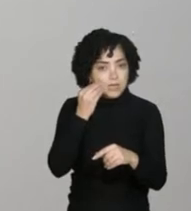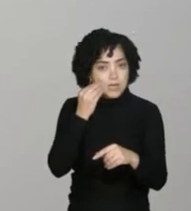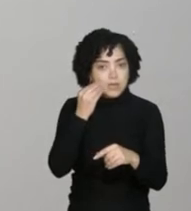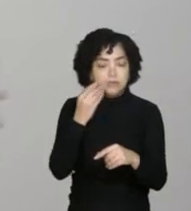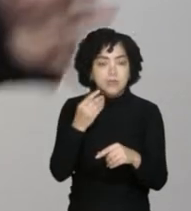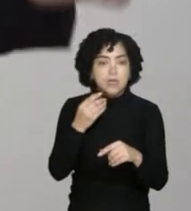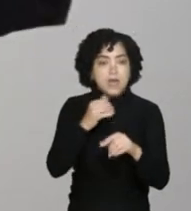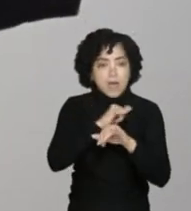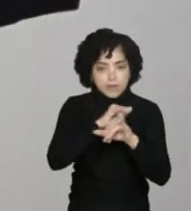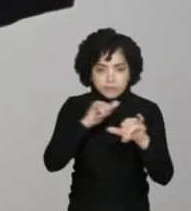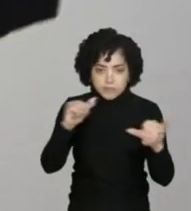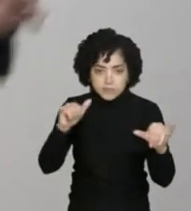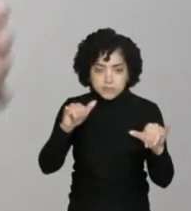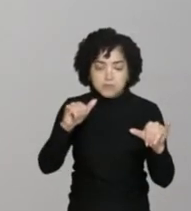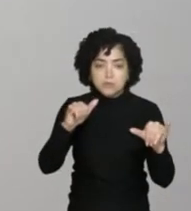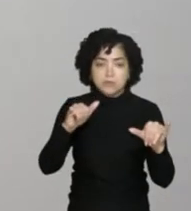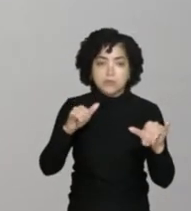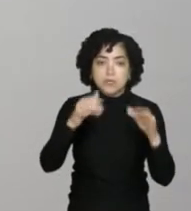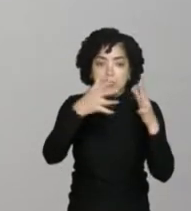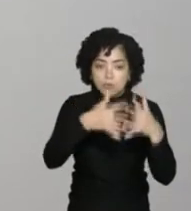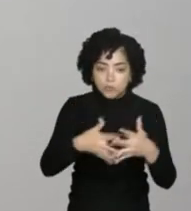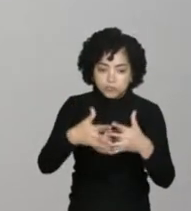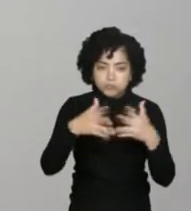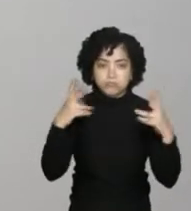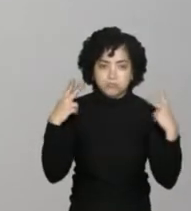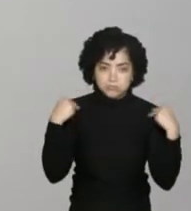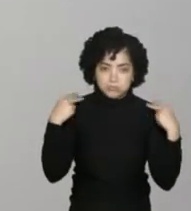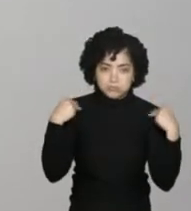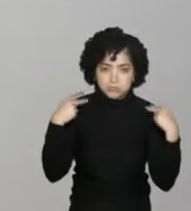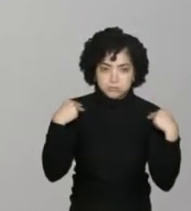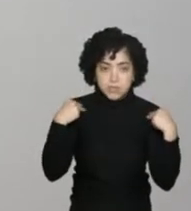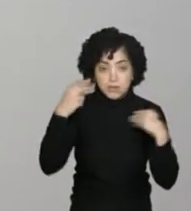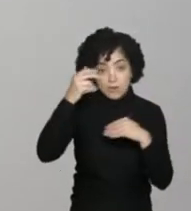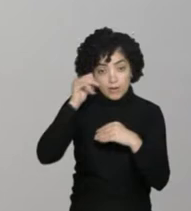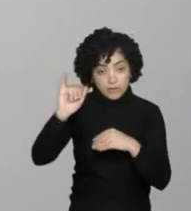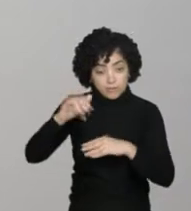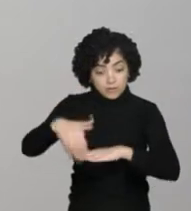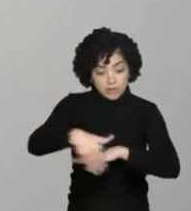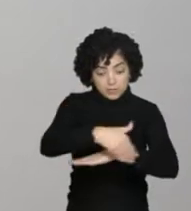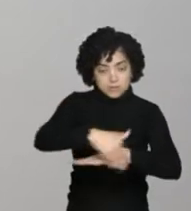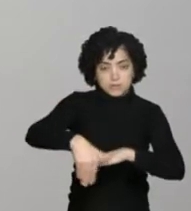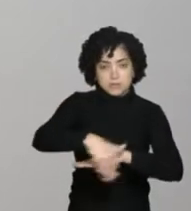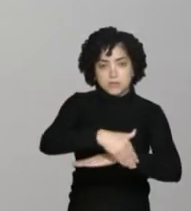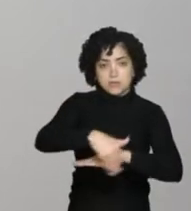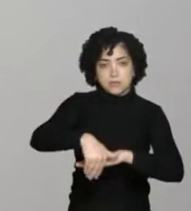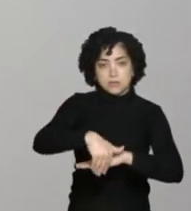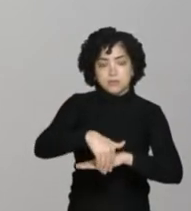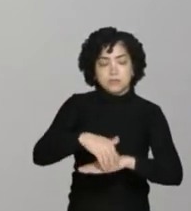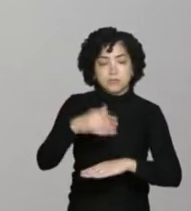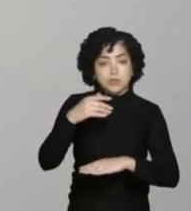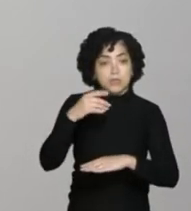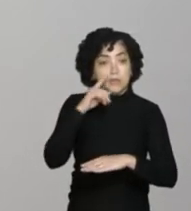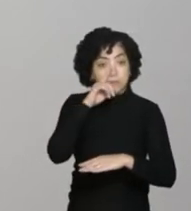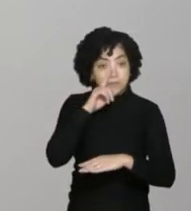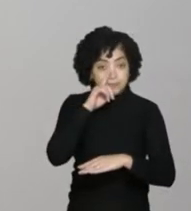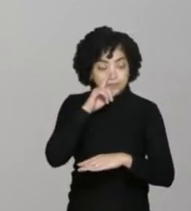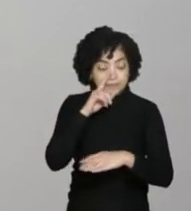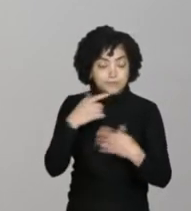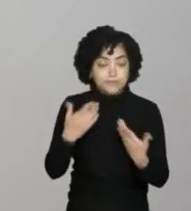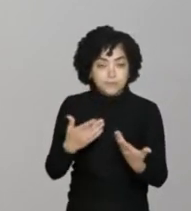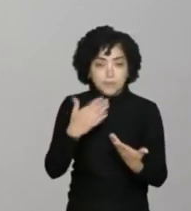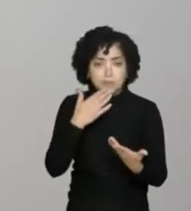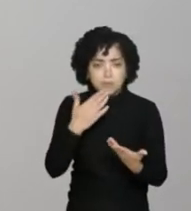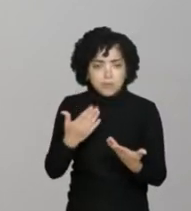como retornar, é um funil. E vice-versa, Botuverá também, quem sobe. Até tenho feito pedido aqui para a gente fazer um